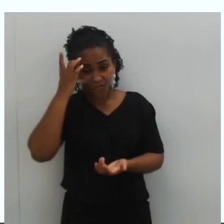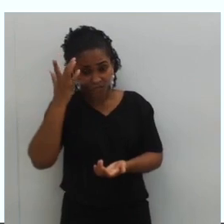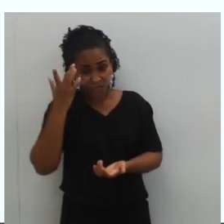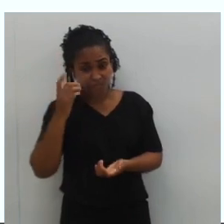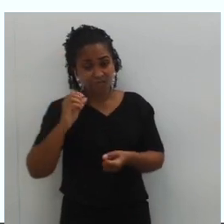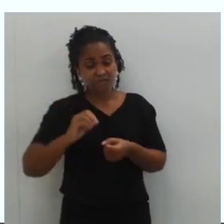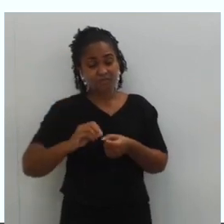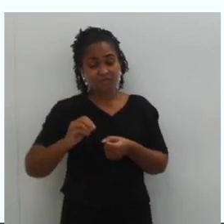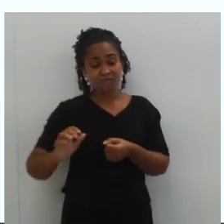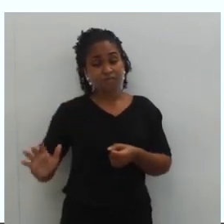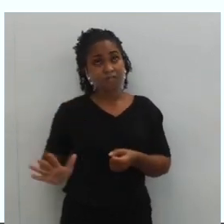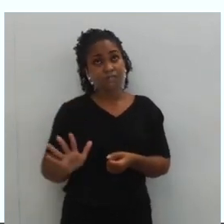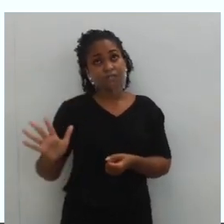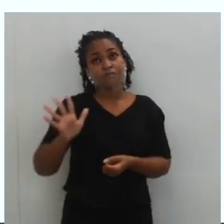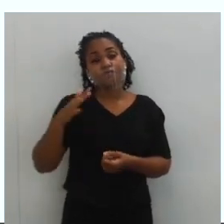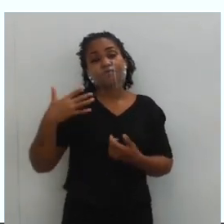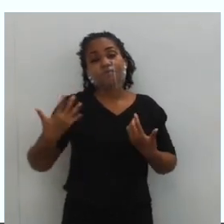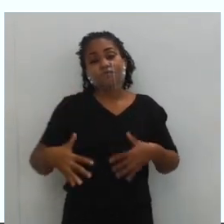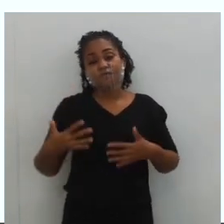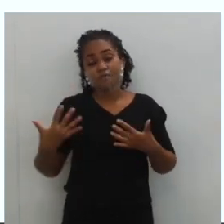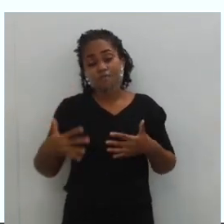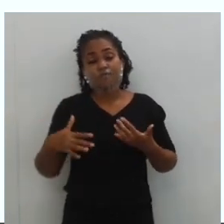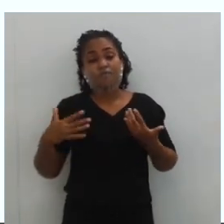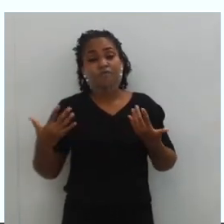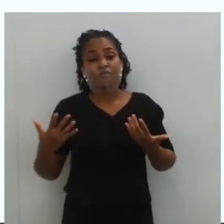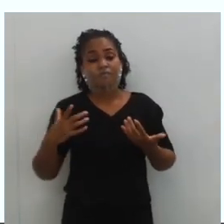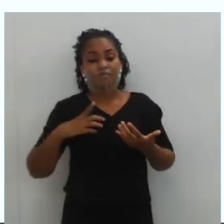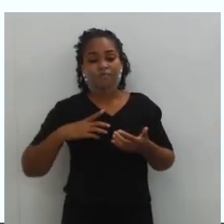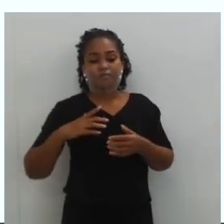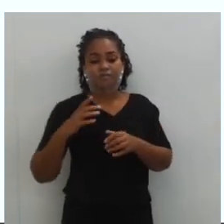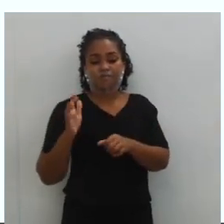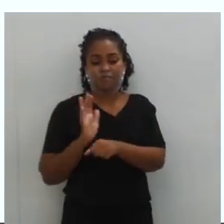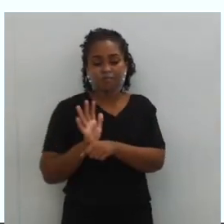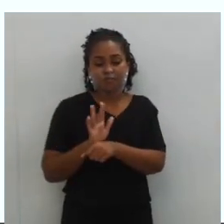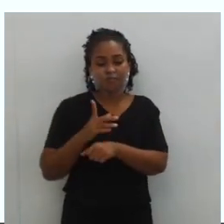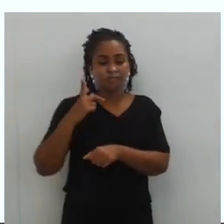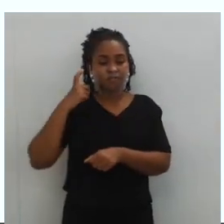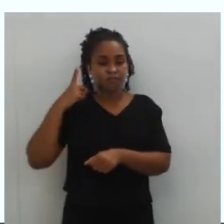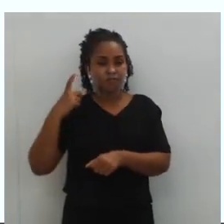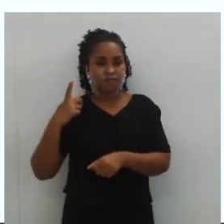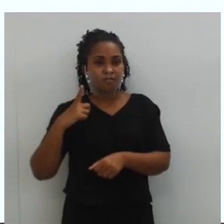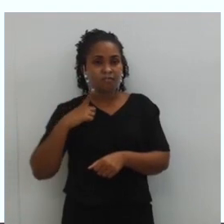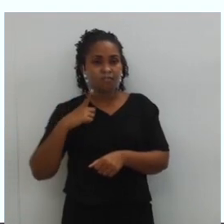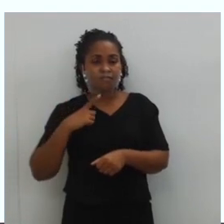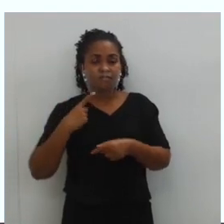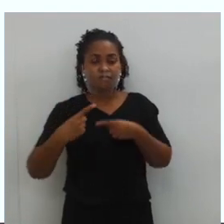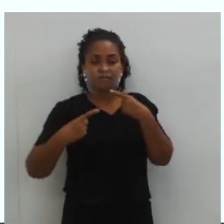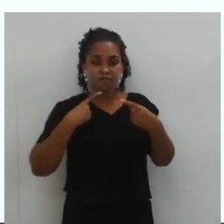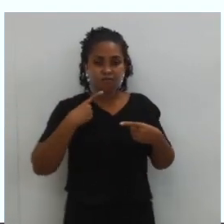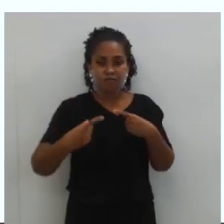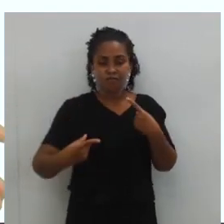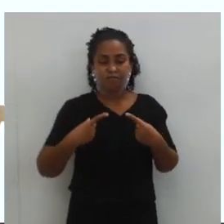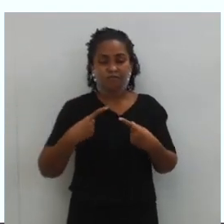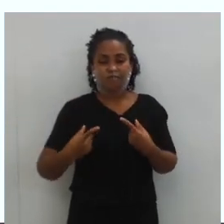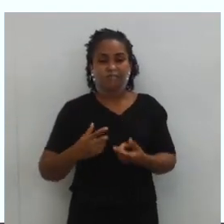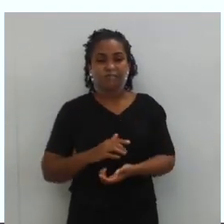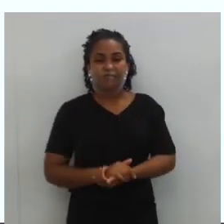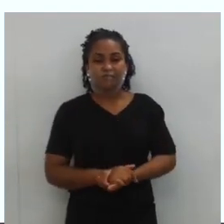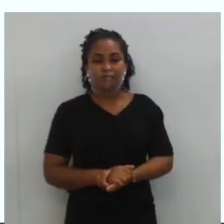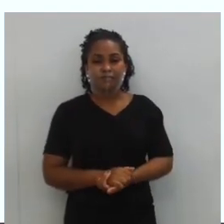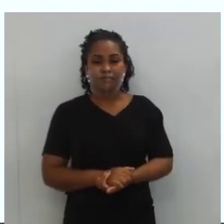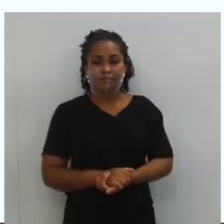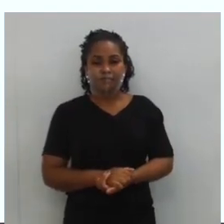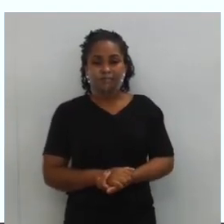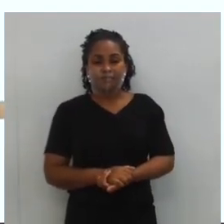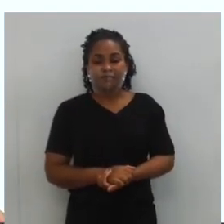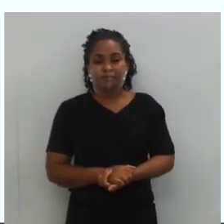Custa muito dinheiro. E o cinema sonoro, o cinema com som, com diálogo, além da imagem, o